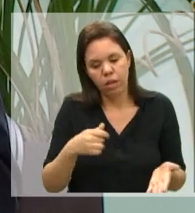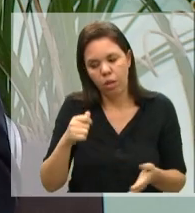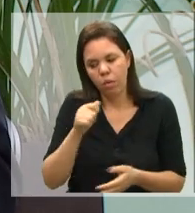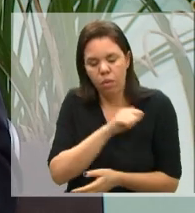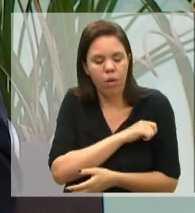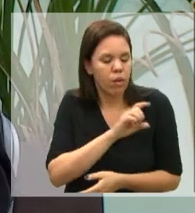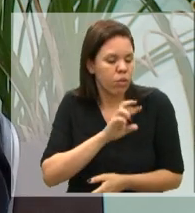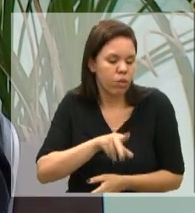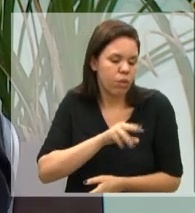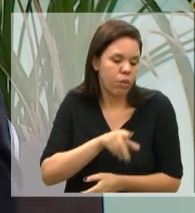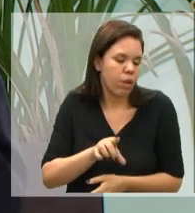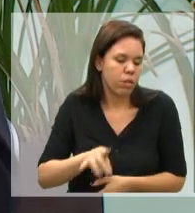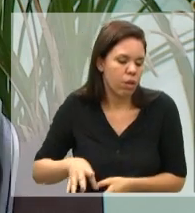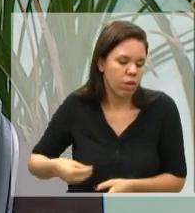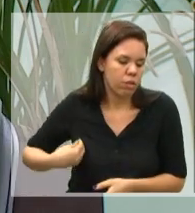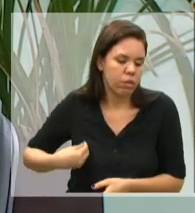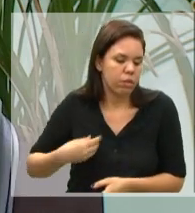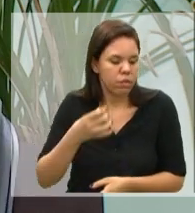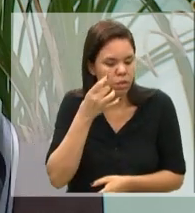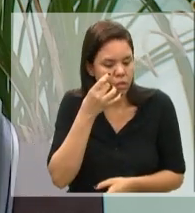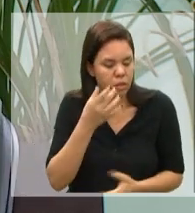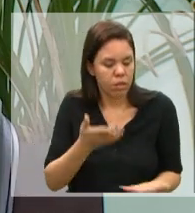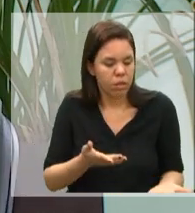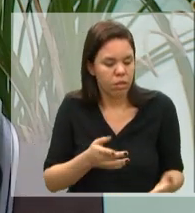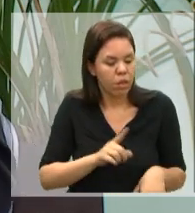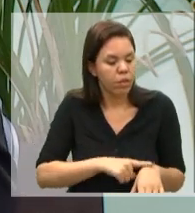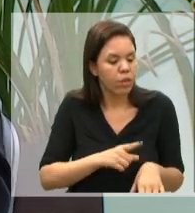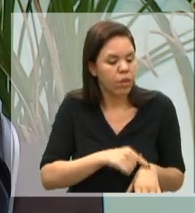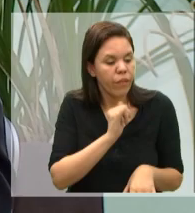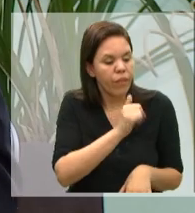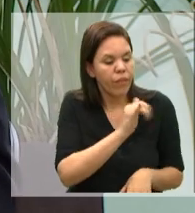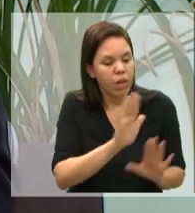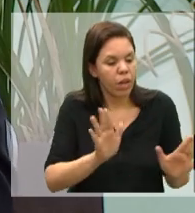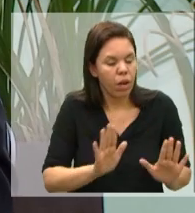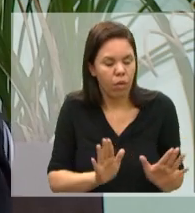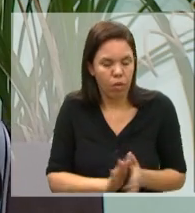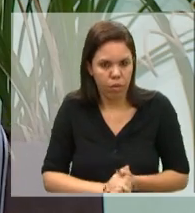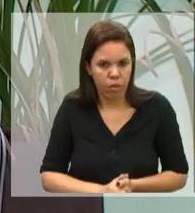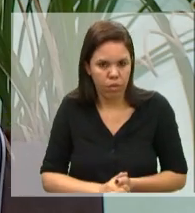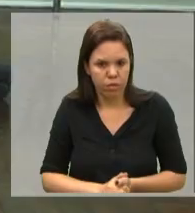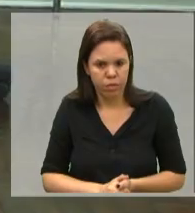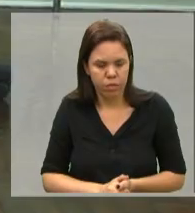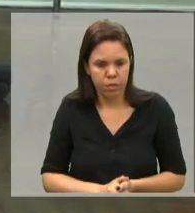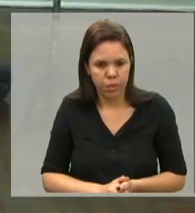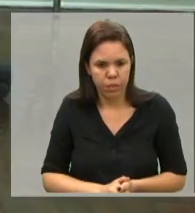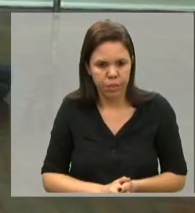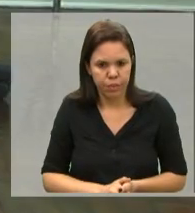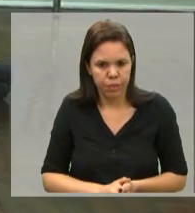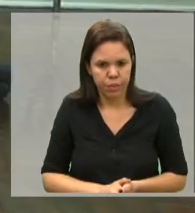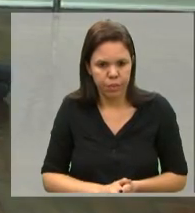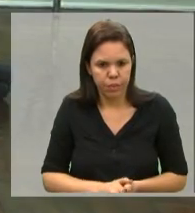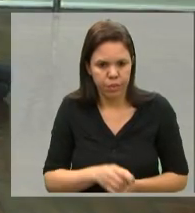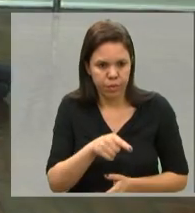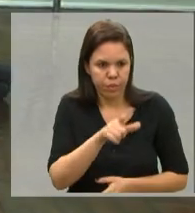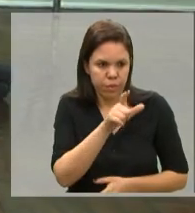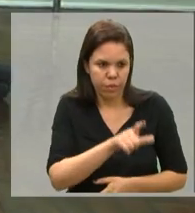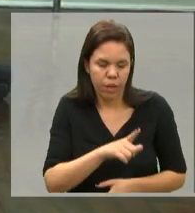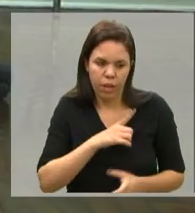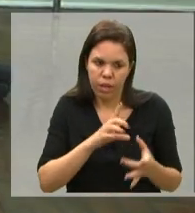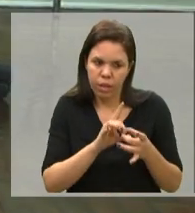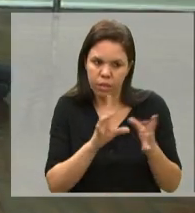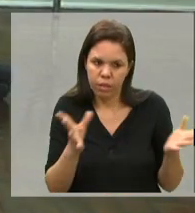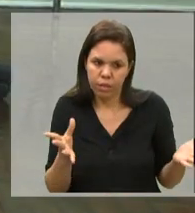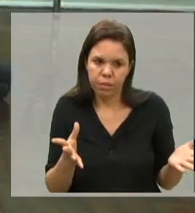passivo, não tem alguém que diz a cada instante o que eu devo ou não fazer. Eu procurei tem isso mais por adesão. Independência.